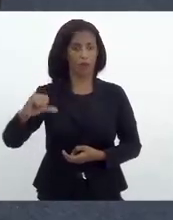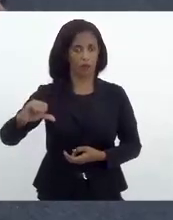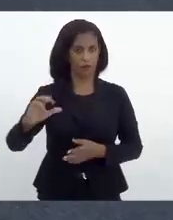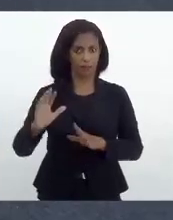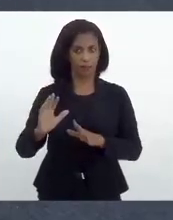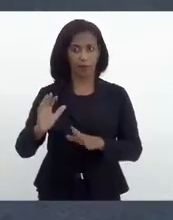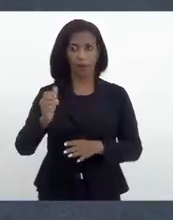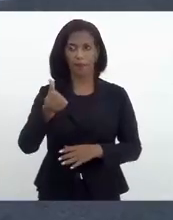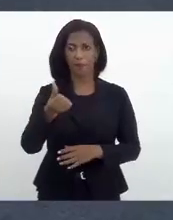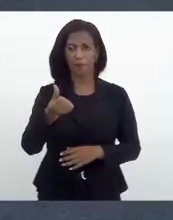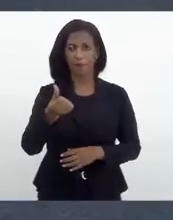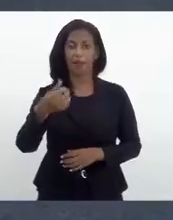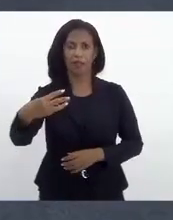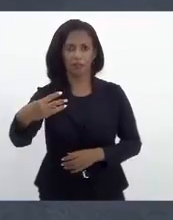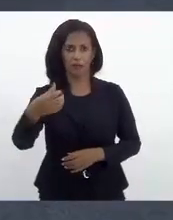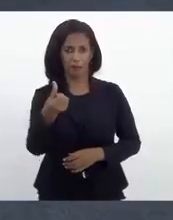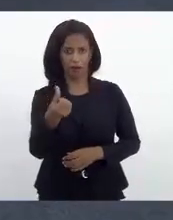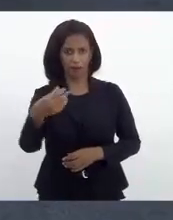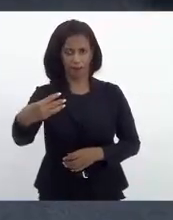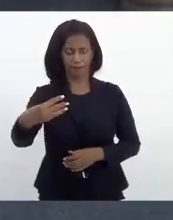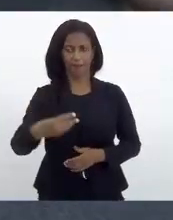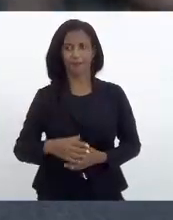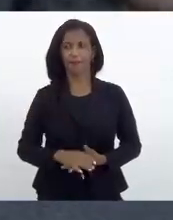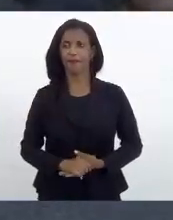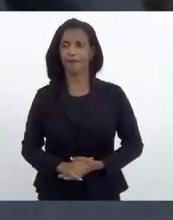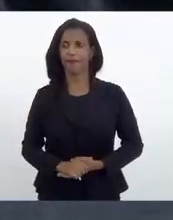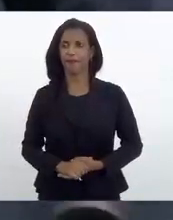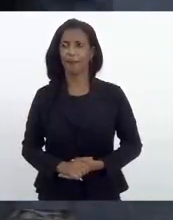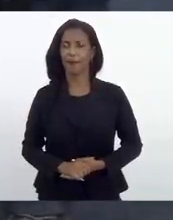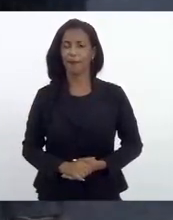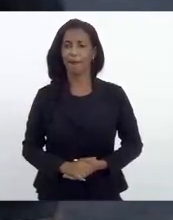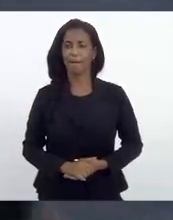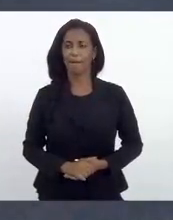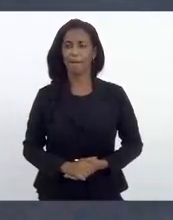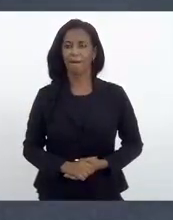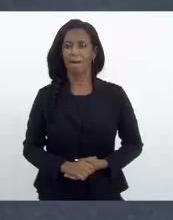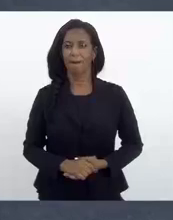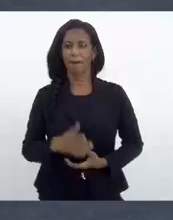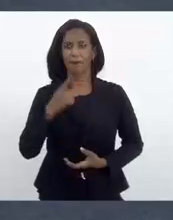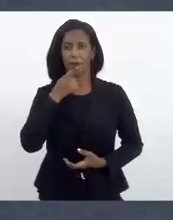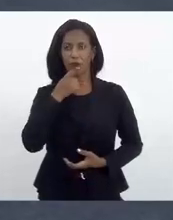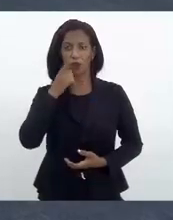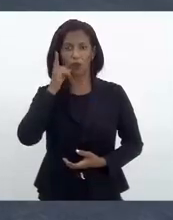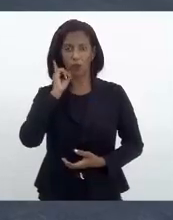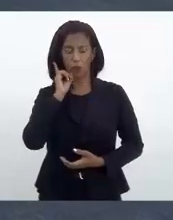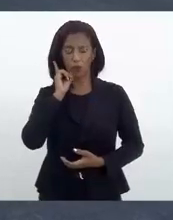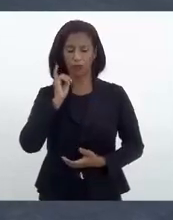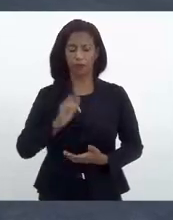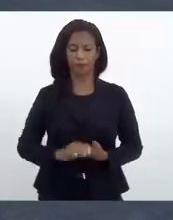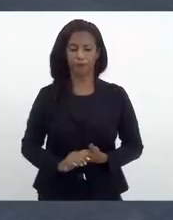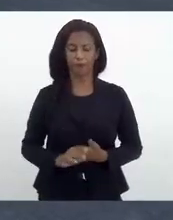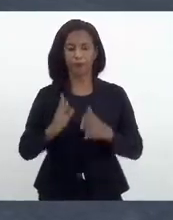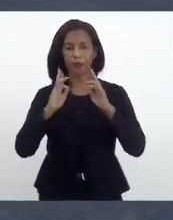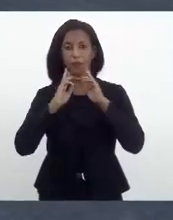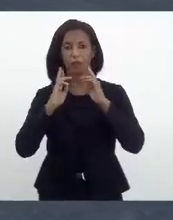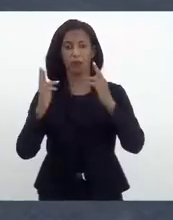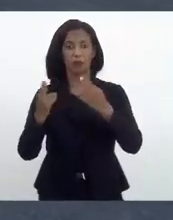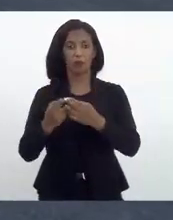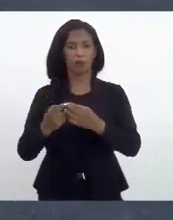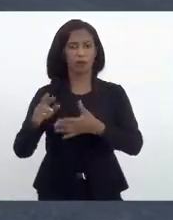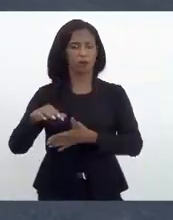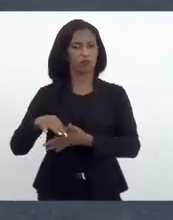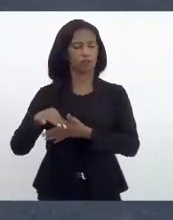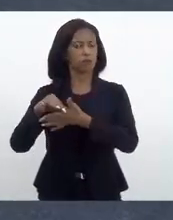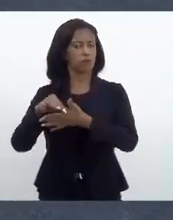63 desculpa é ontem nós ficamos na reunião de líderes